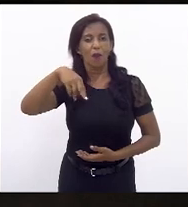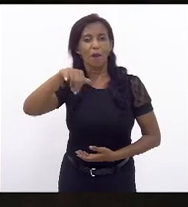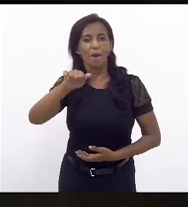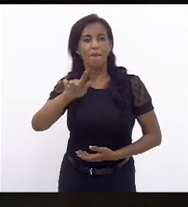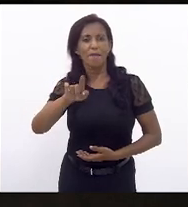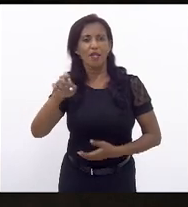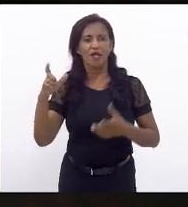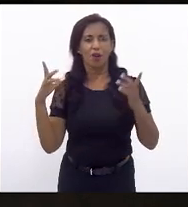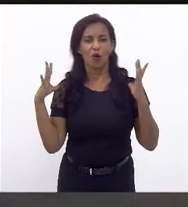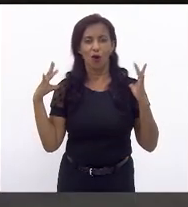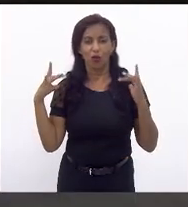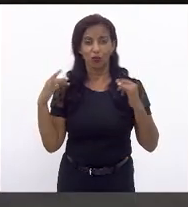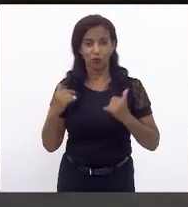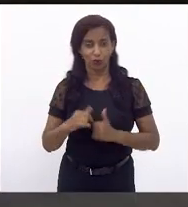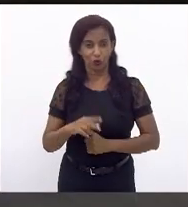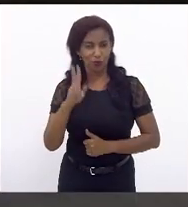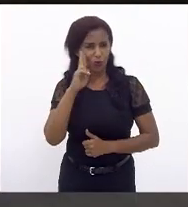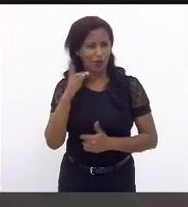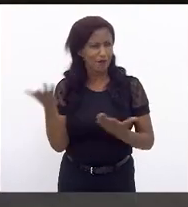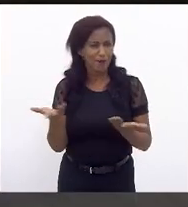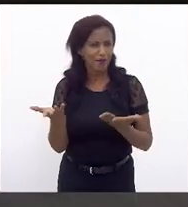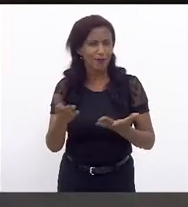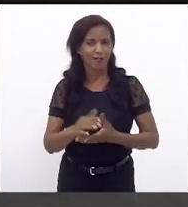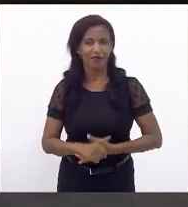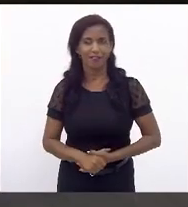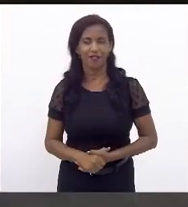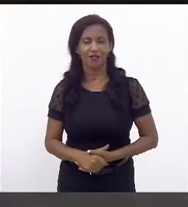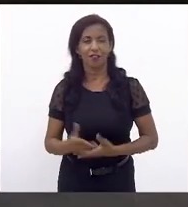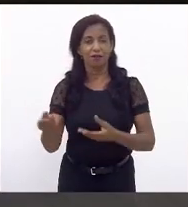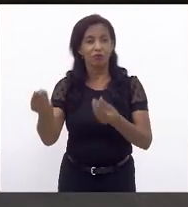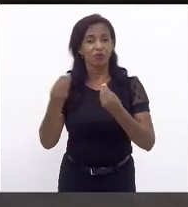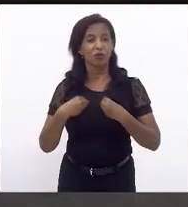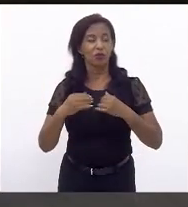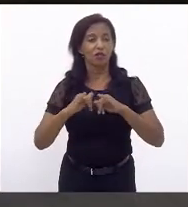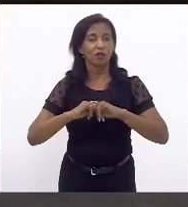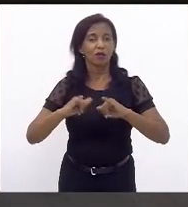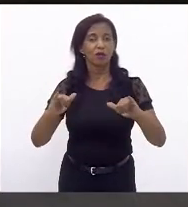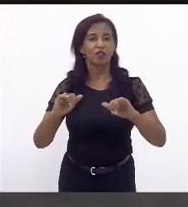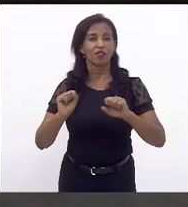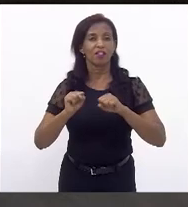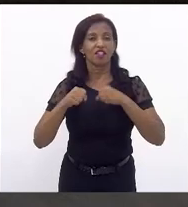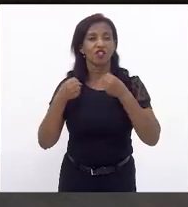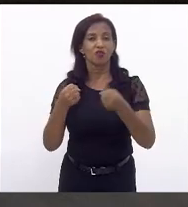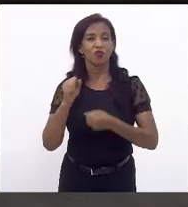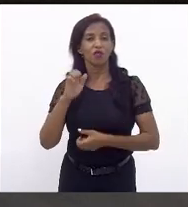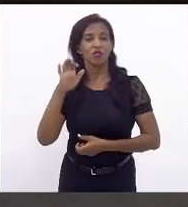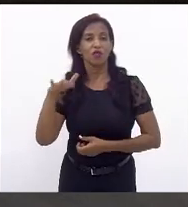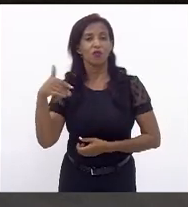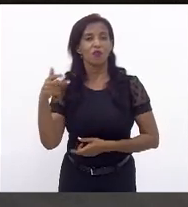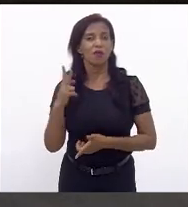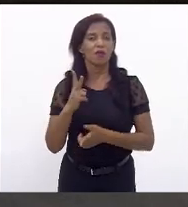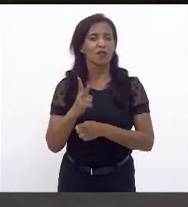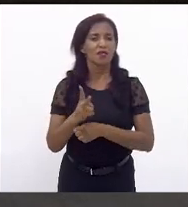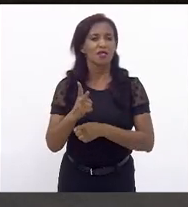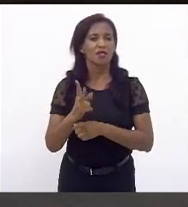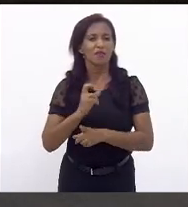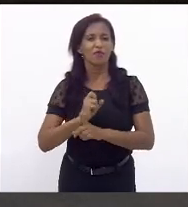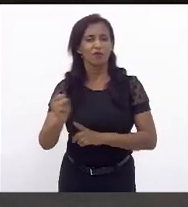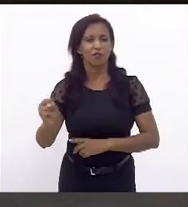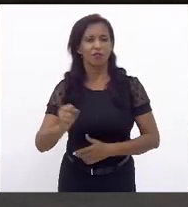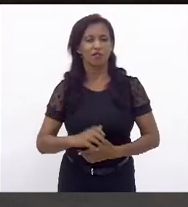Arcanjo. São Miguel Arcanjo. Só lembrei agora que nos traz a mensagem que as forças do bem sempre hão de